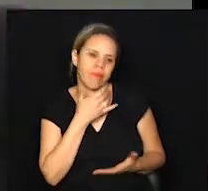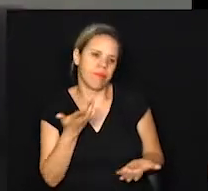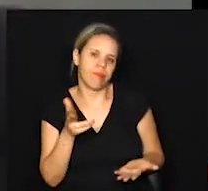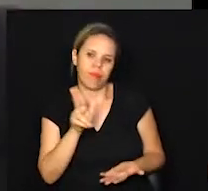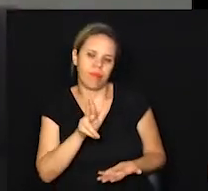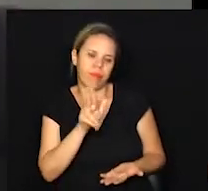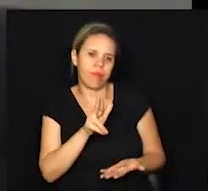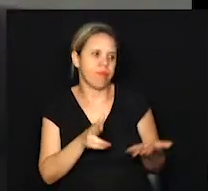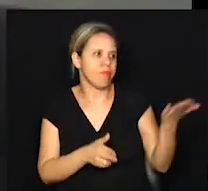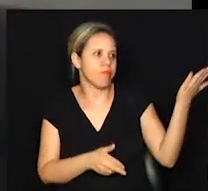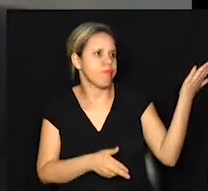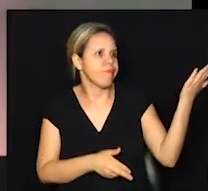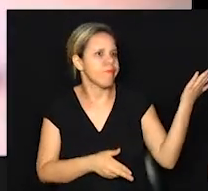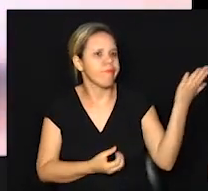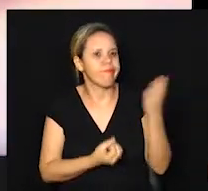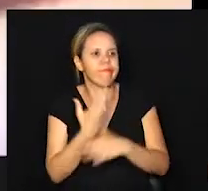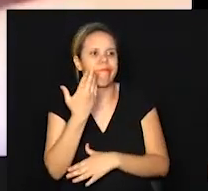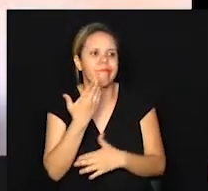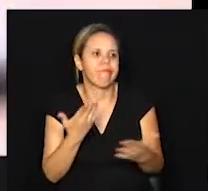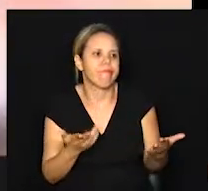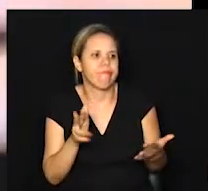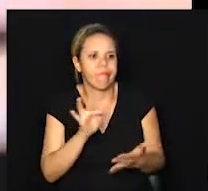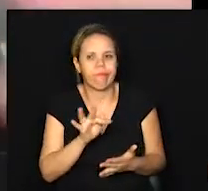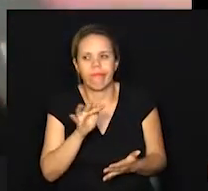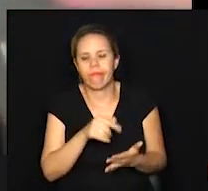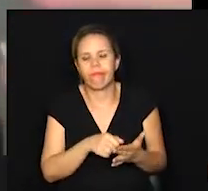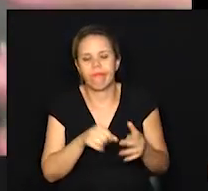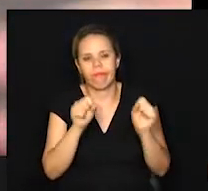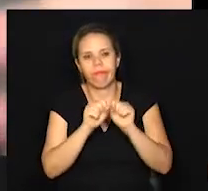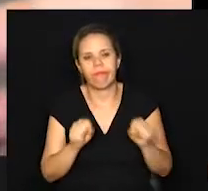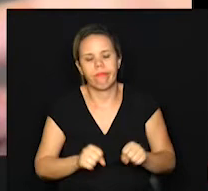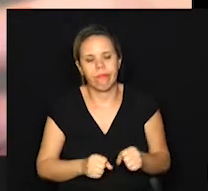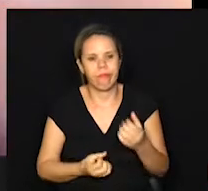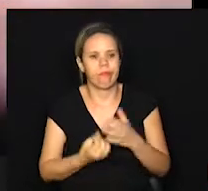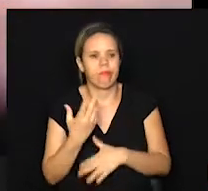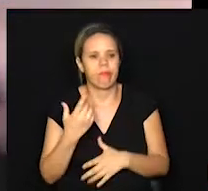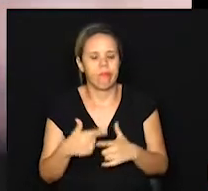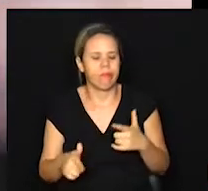instituição, uma sistêmica